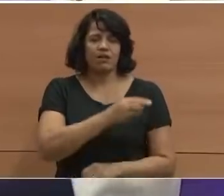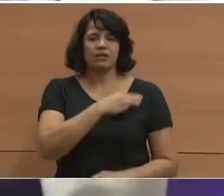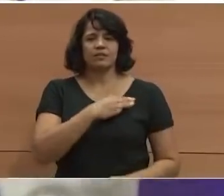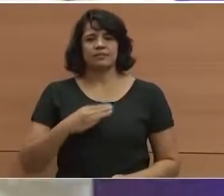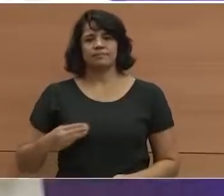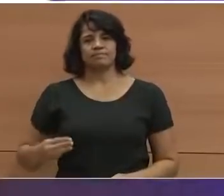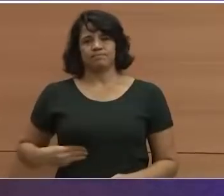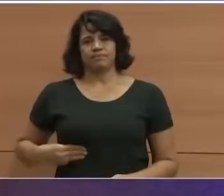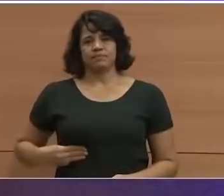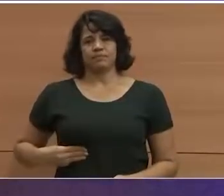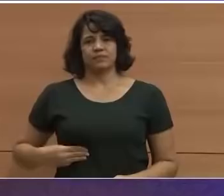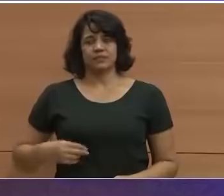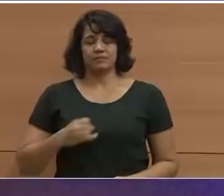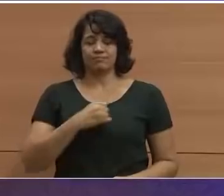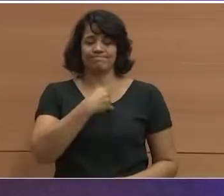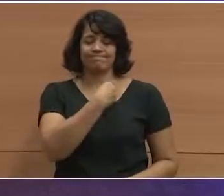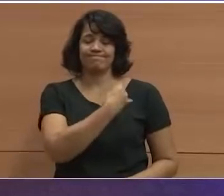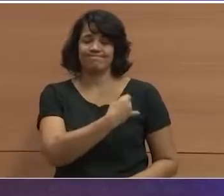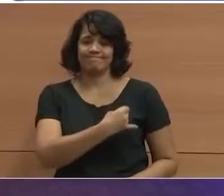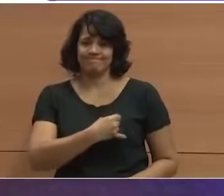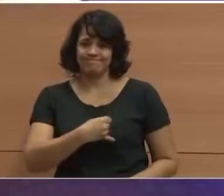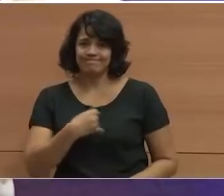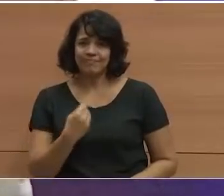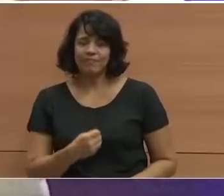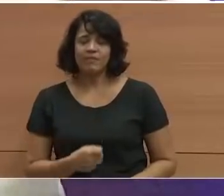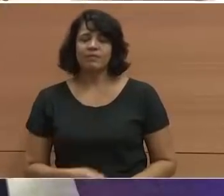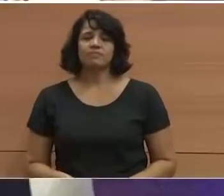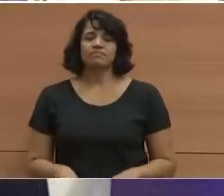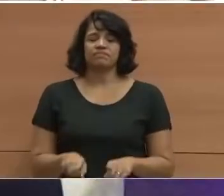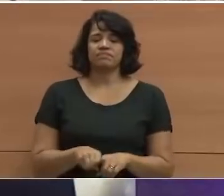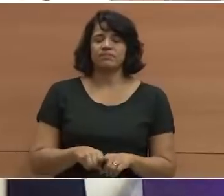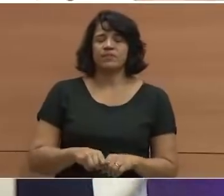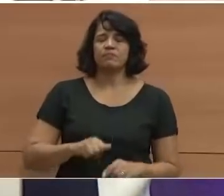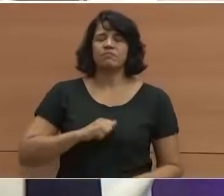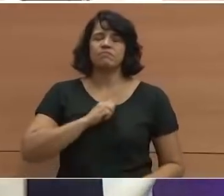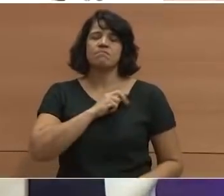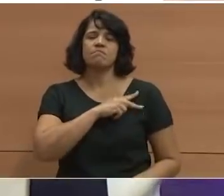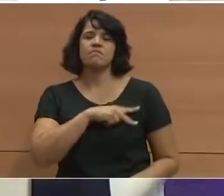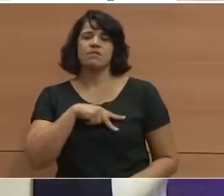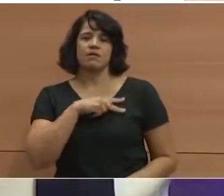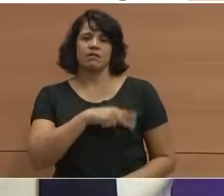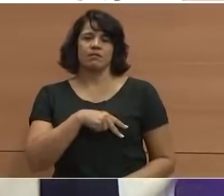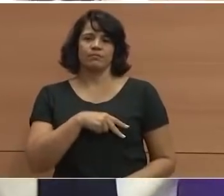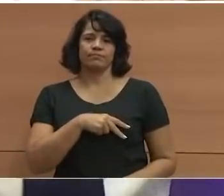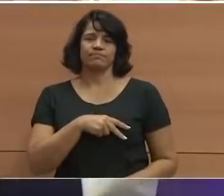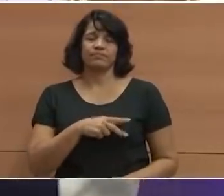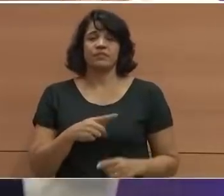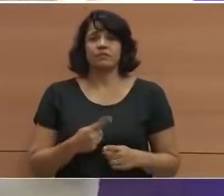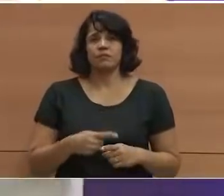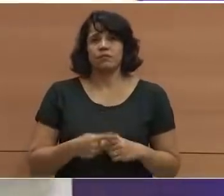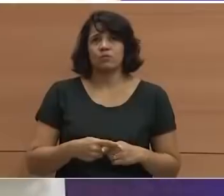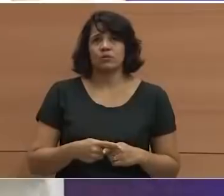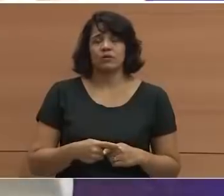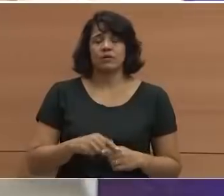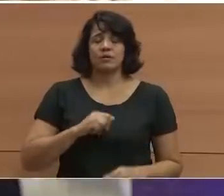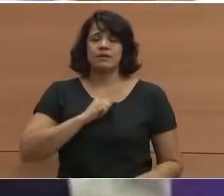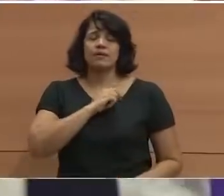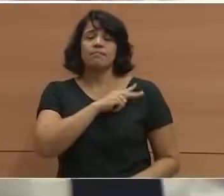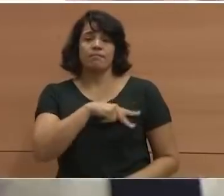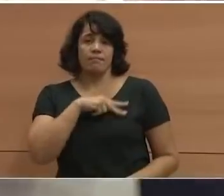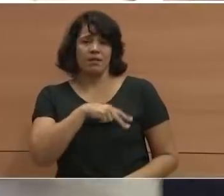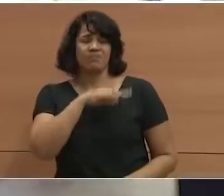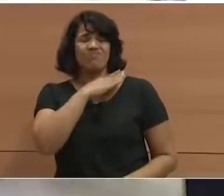ministério de Paulo. E Paulo morreu, seu ministério terminou. O Espírito